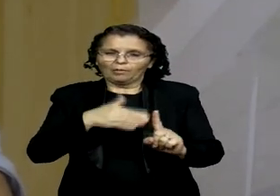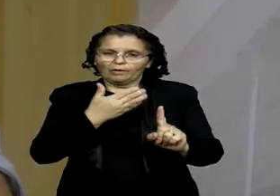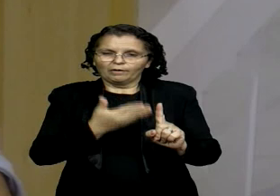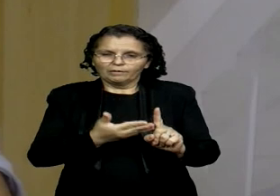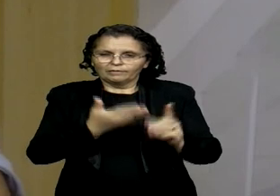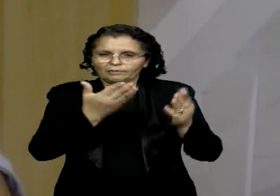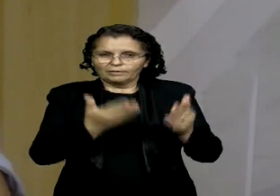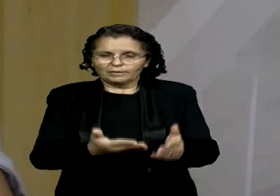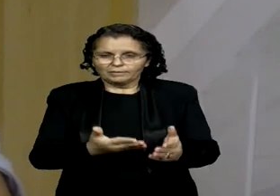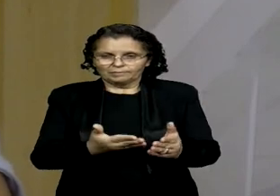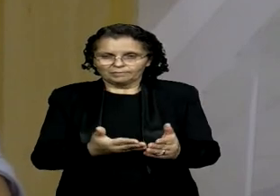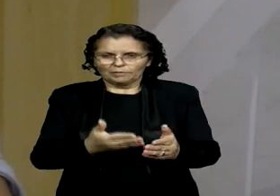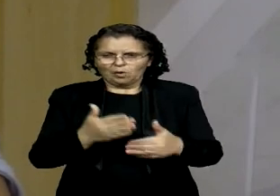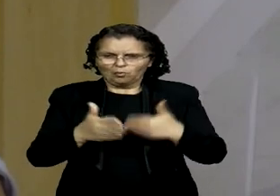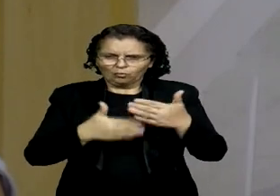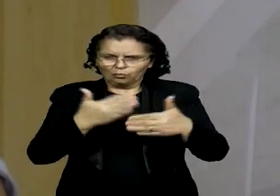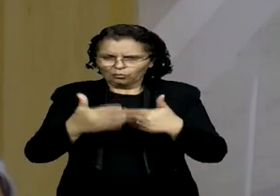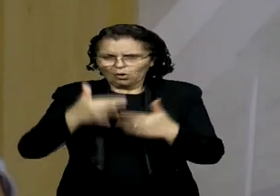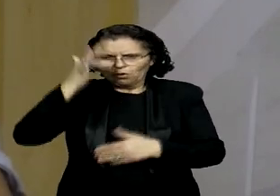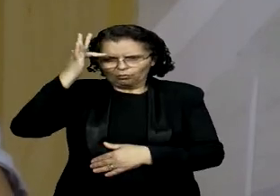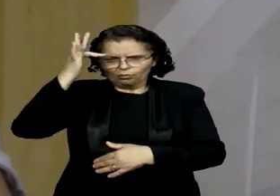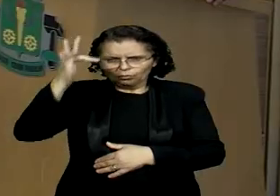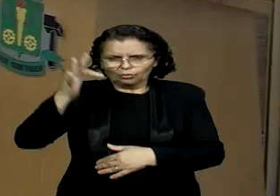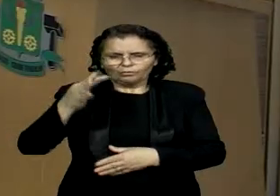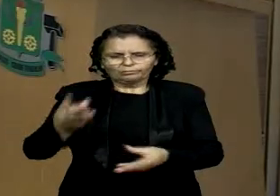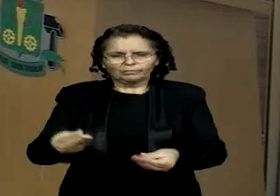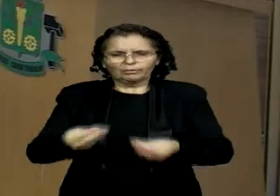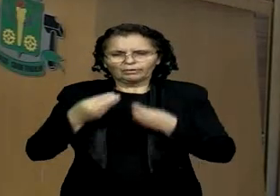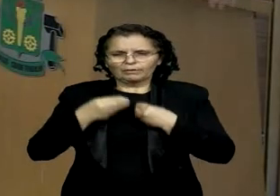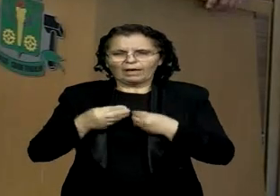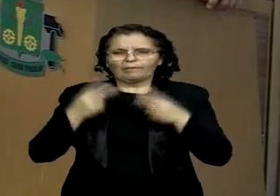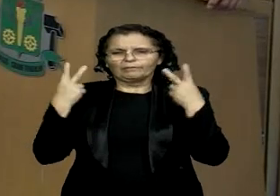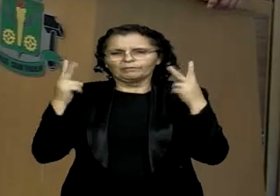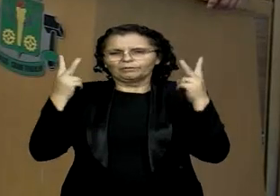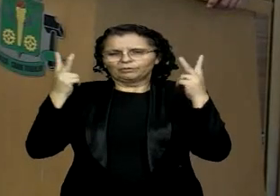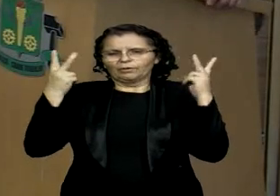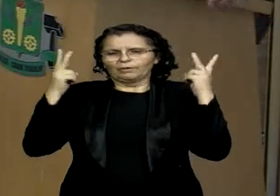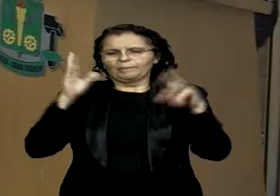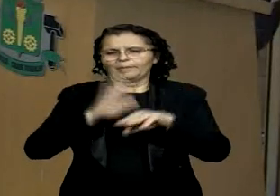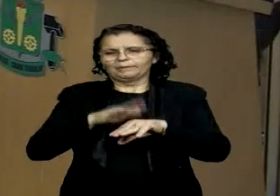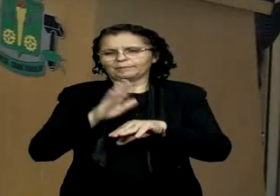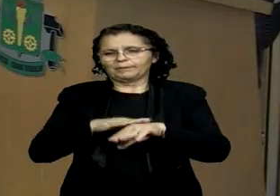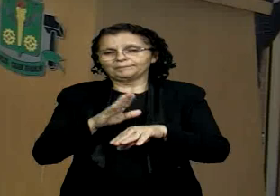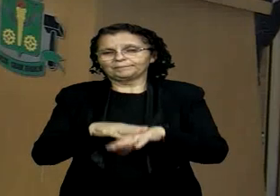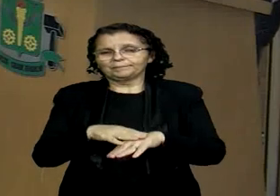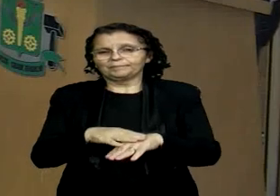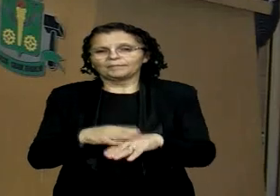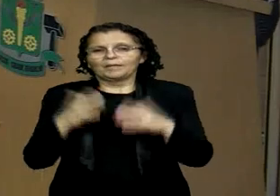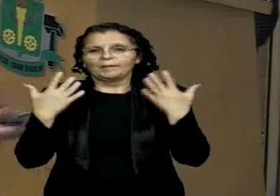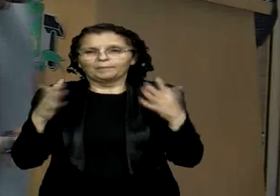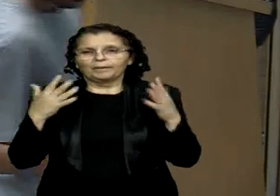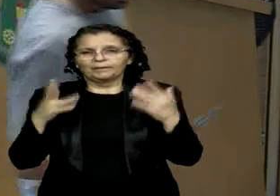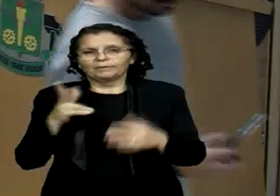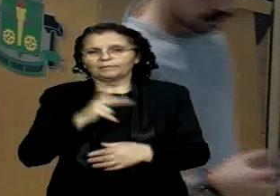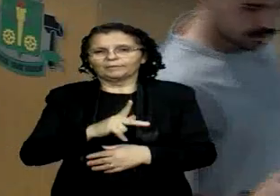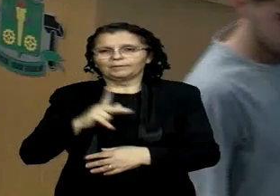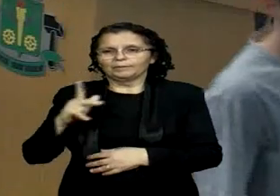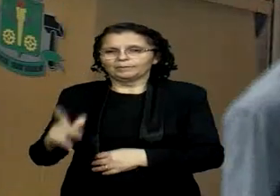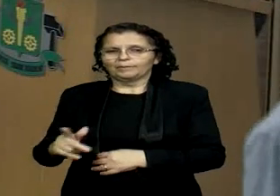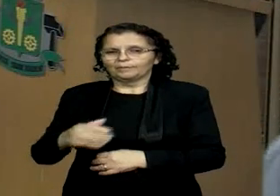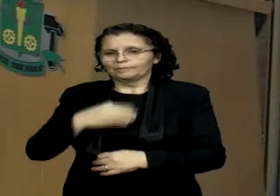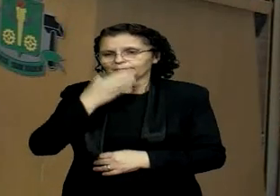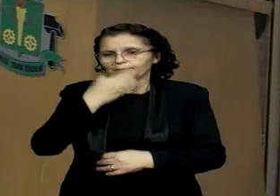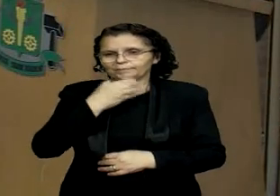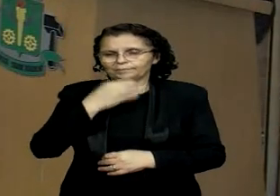certeza, você ainda vai colher muitos outros frutos e muitas outras vitórias. Viu, Elivelto? Que Deus abençoe muito a sua vida. Parabéns, nobre presidente